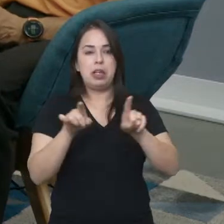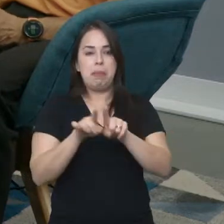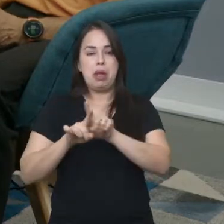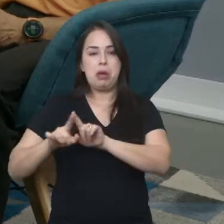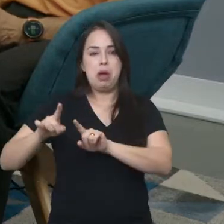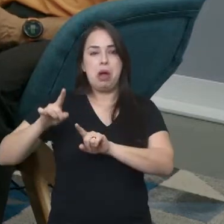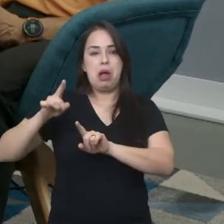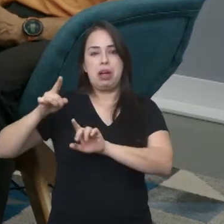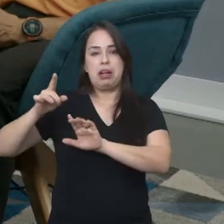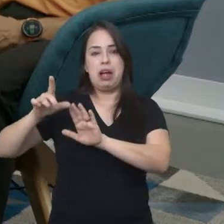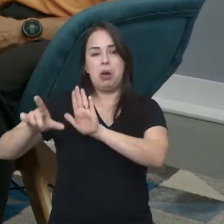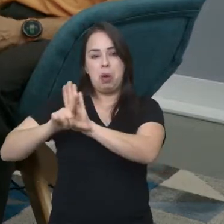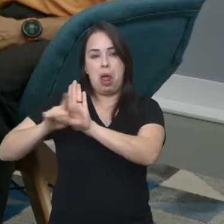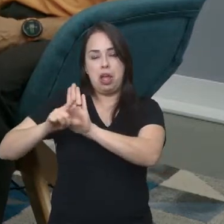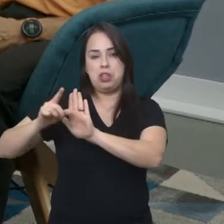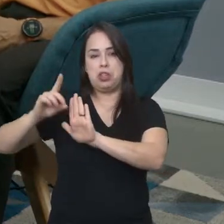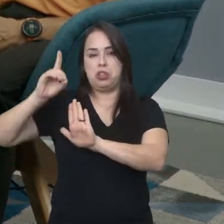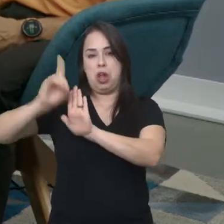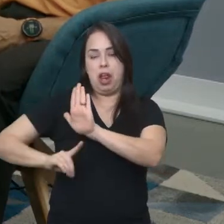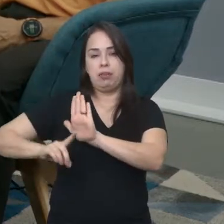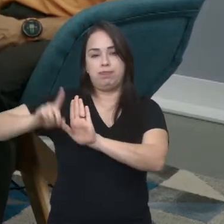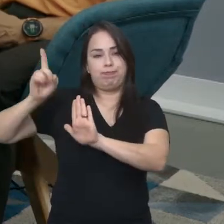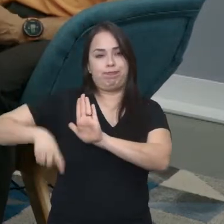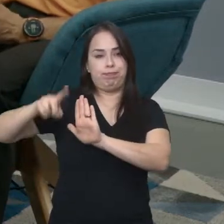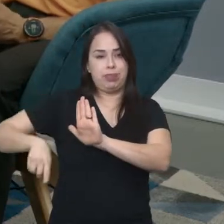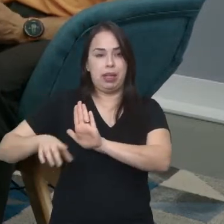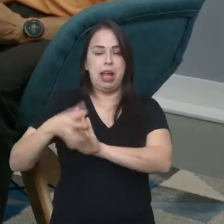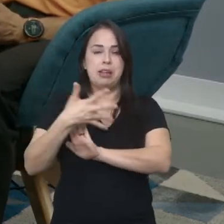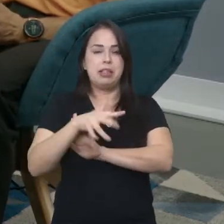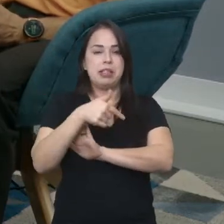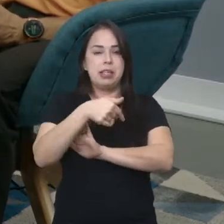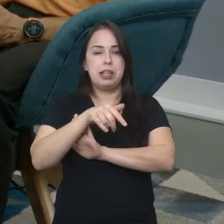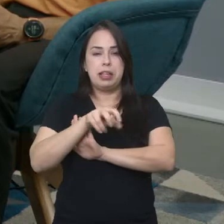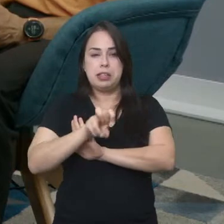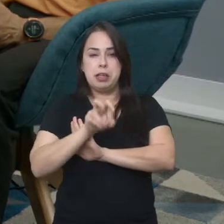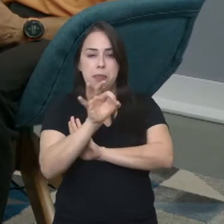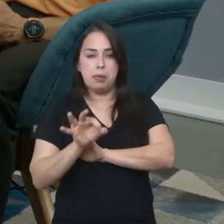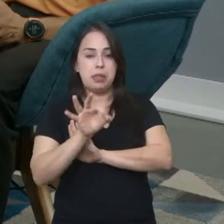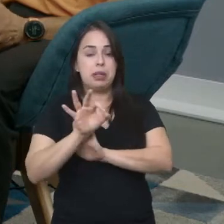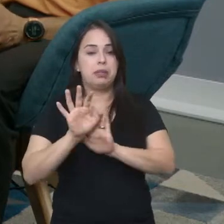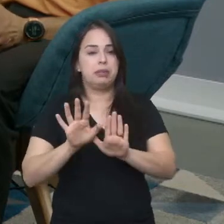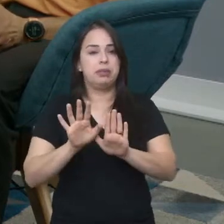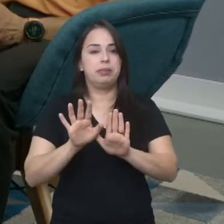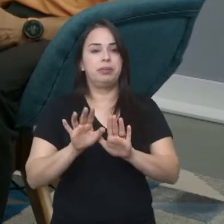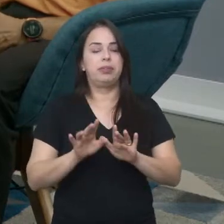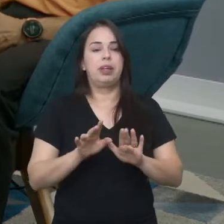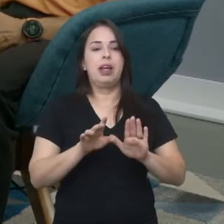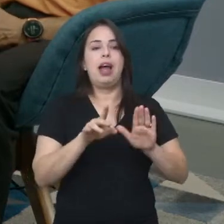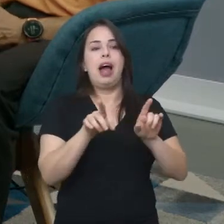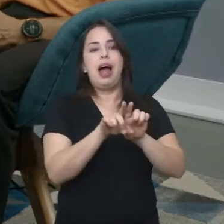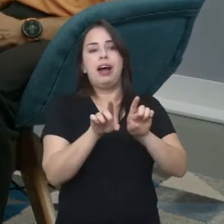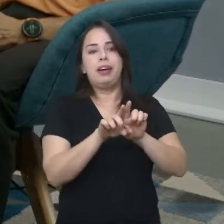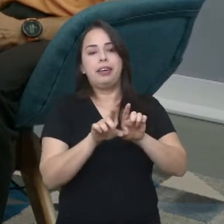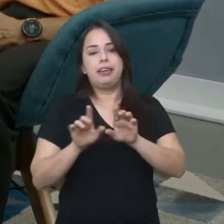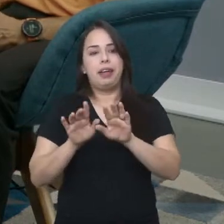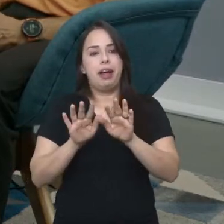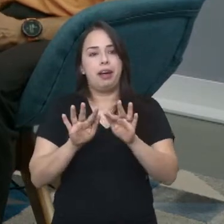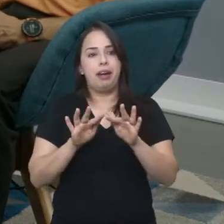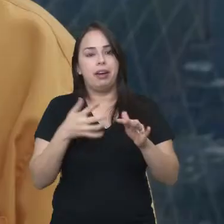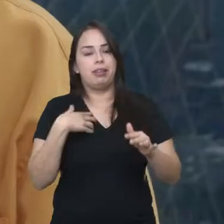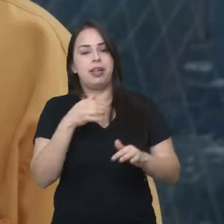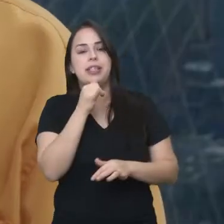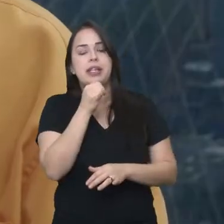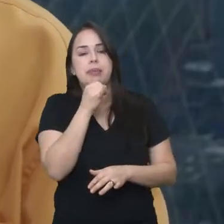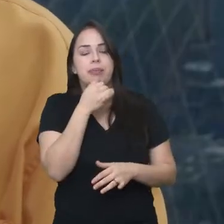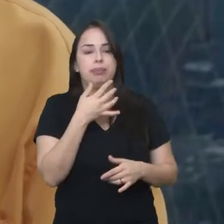da família em margem de 75%. 25% estaria como agente violador o Estado ou em razão da própria conduta, quando a